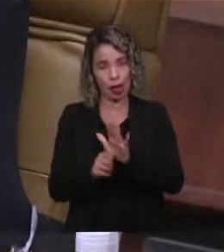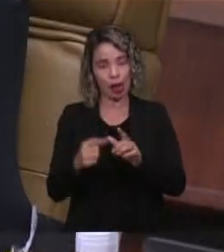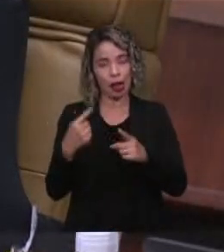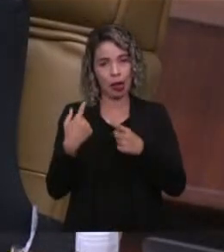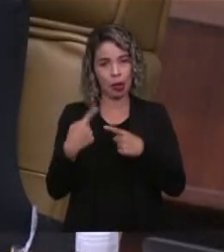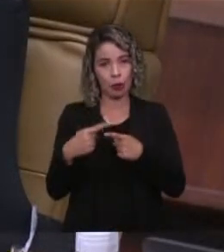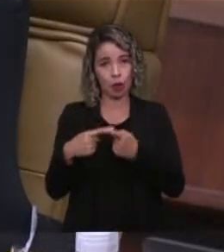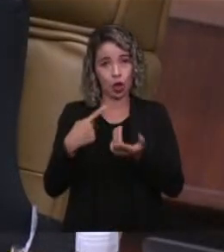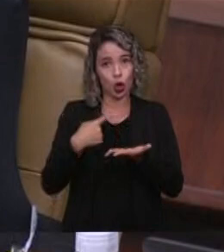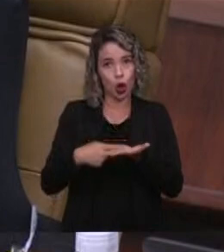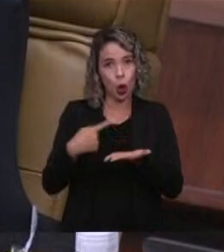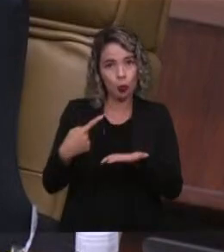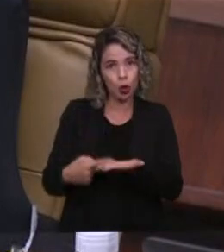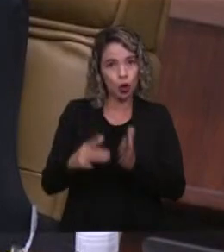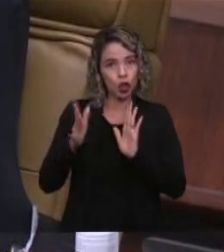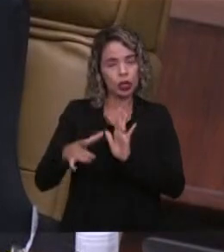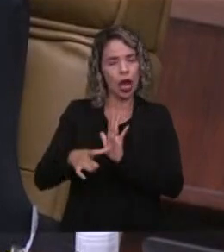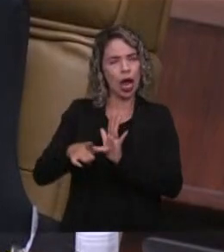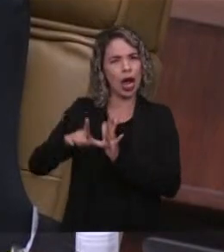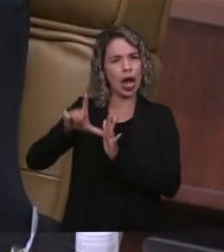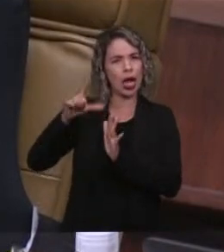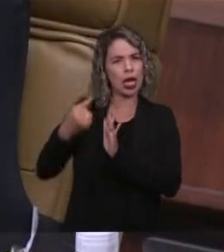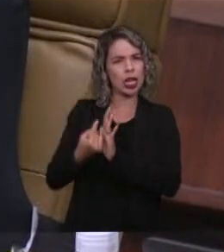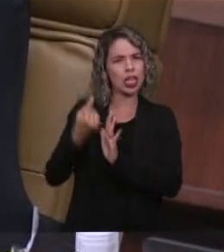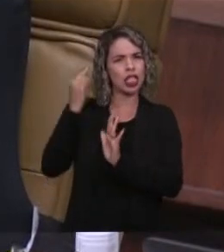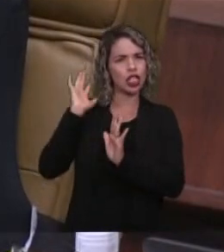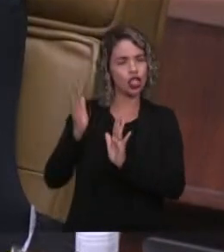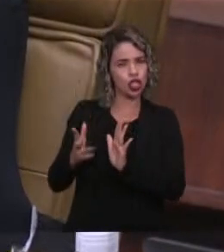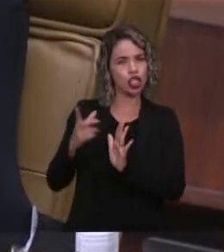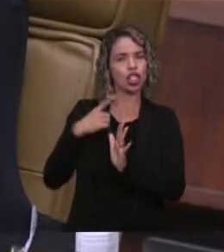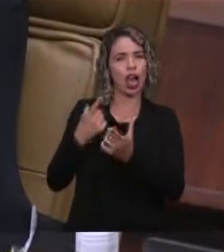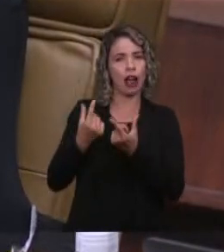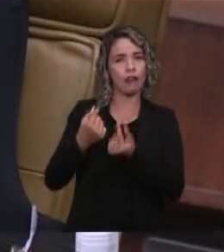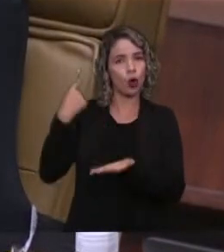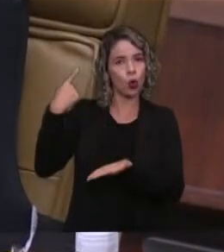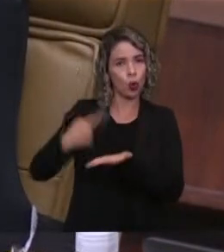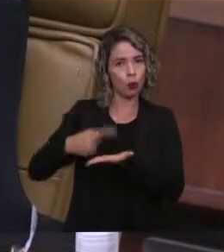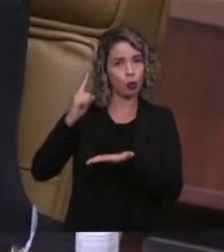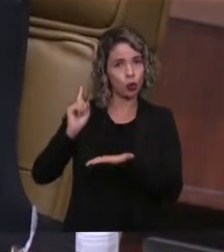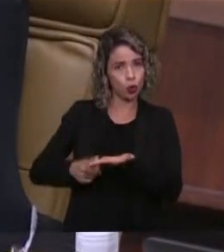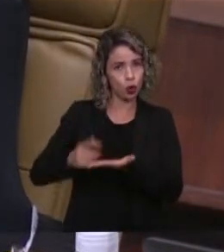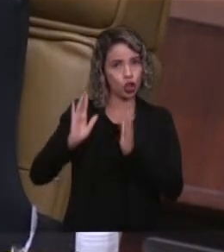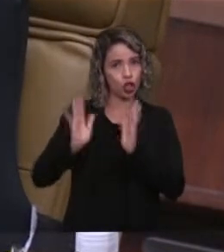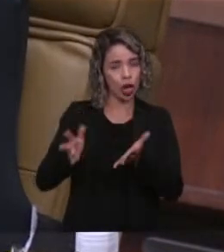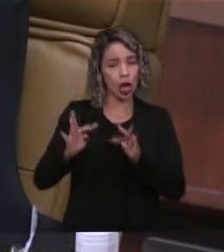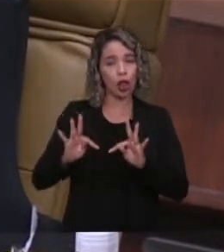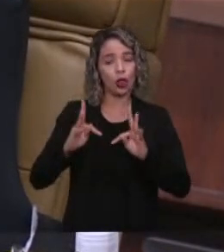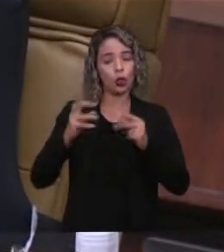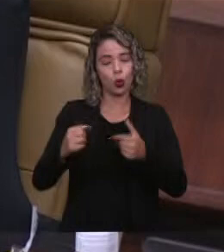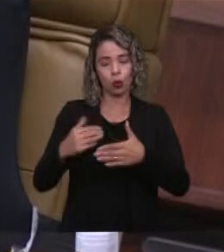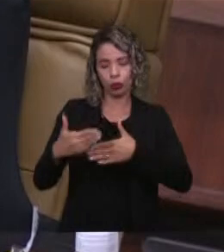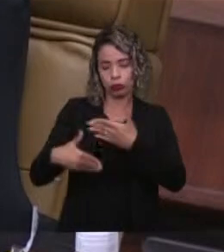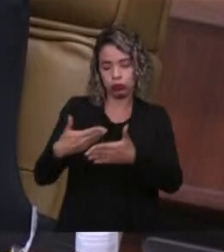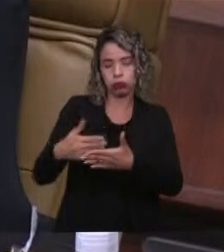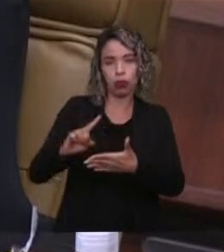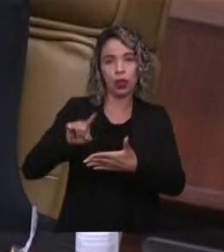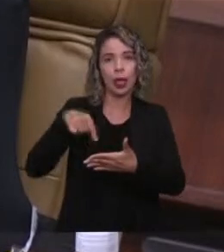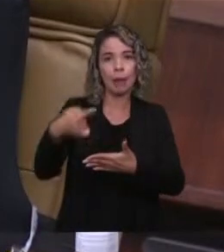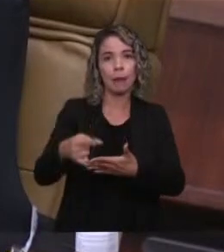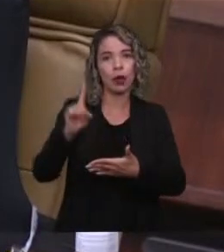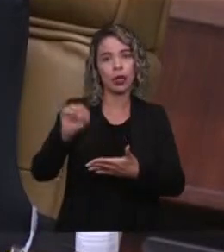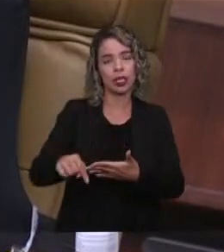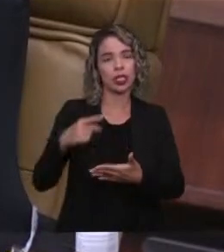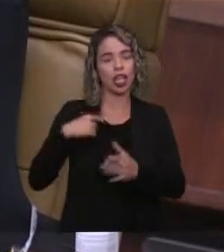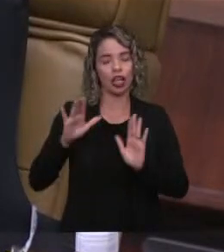foi acertada desde o início em determinado valor, todos os atos subsequentes de lavagem